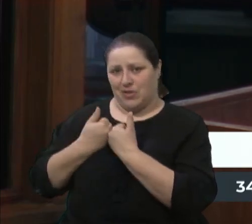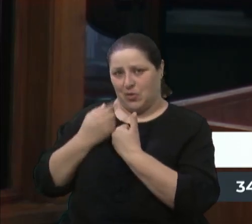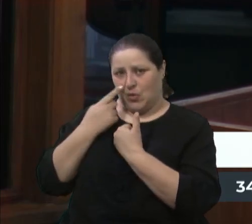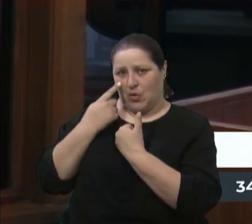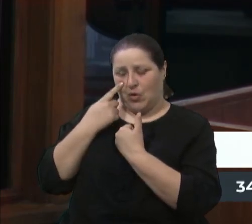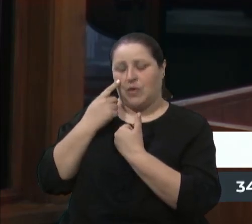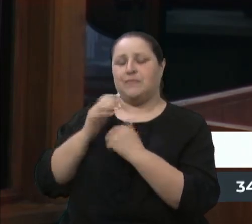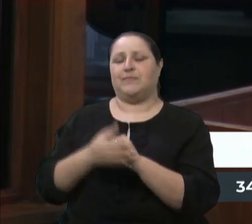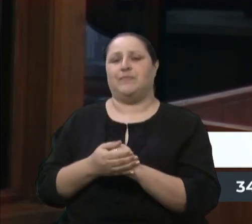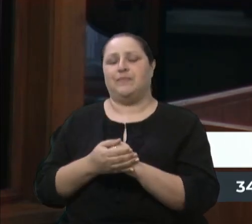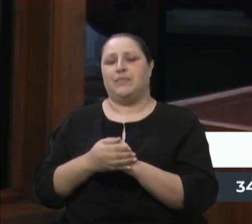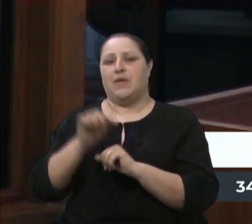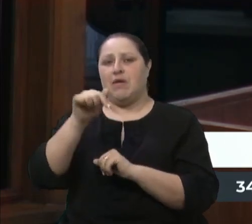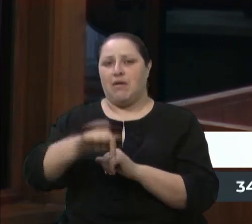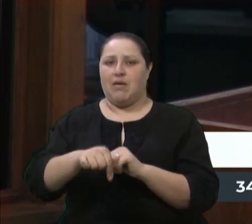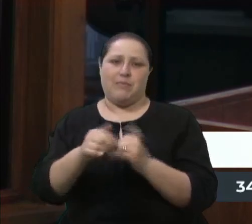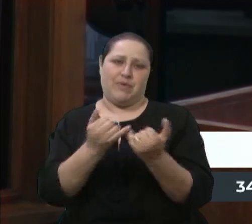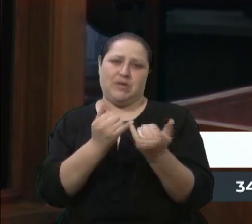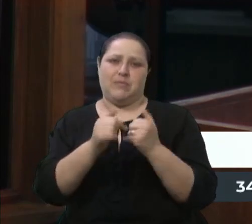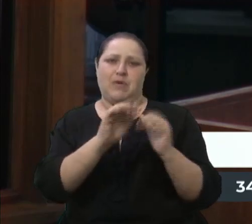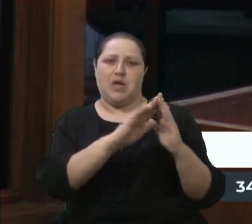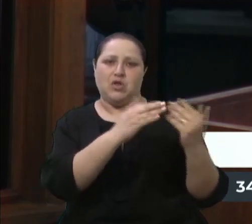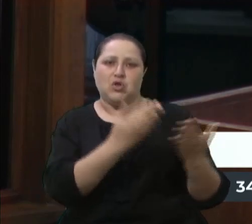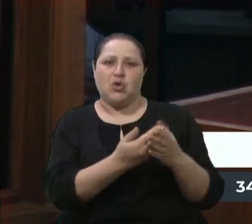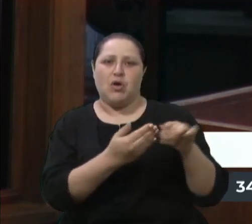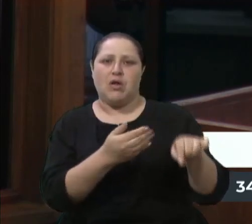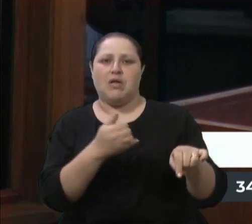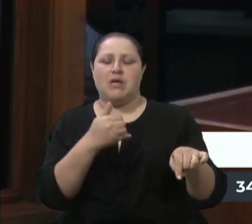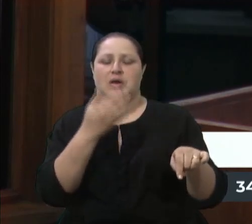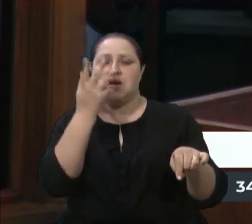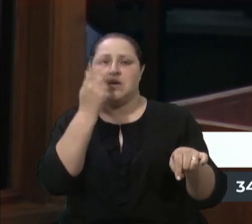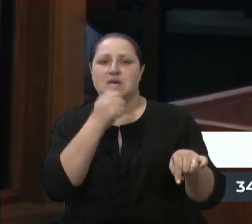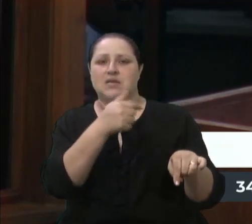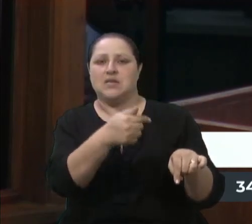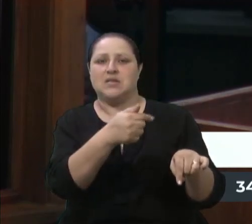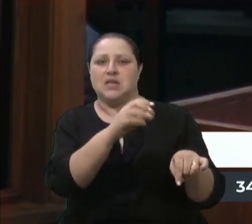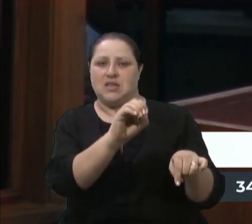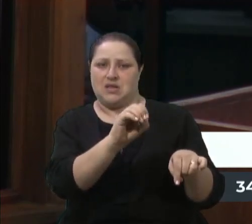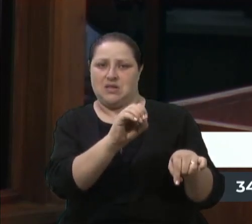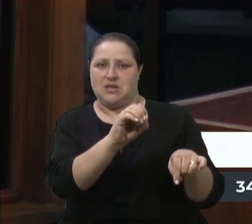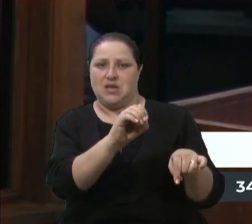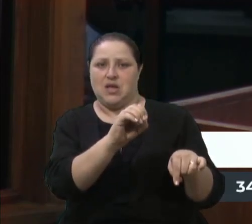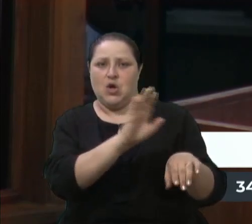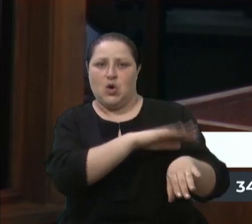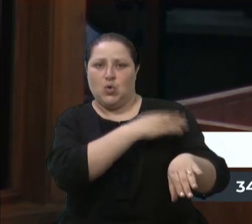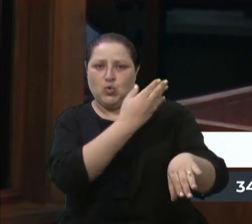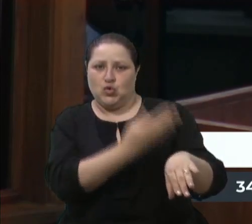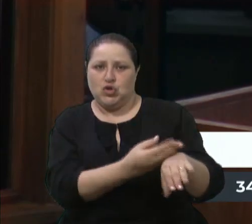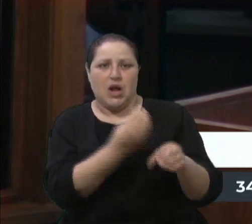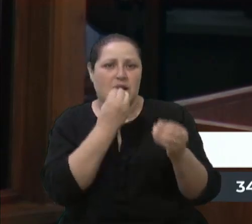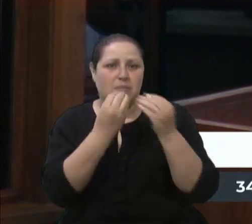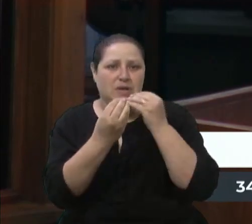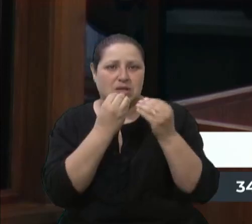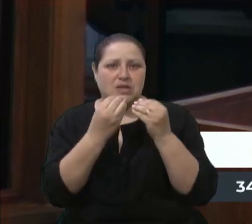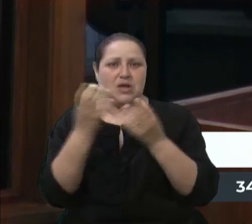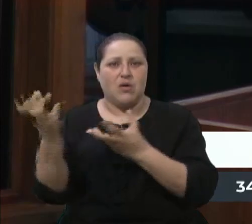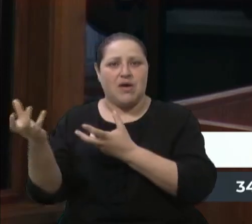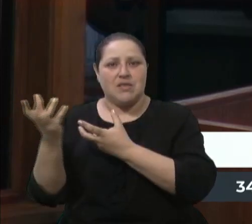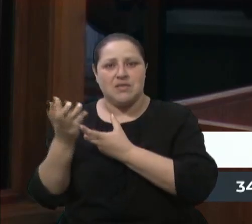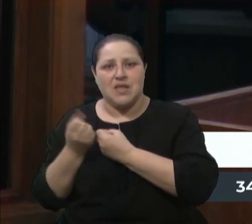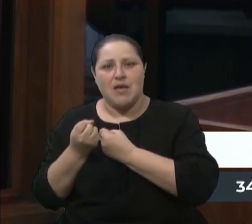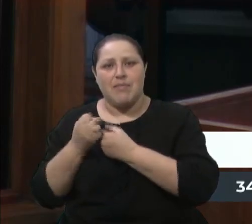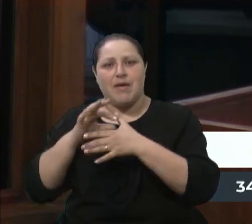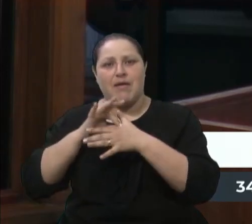Uma escola com 70 crianças. Para a alimentação de um dia, dessas 70 crianças, vinham 6 quilos de